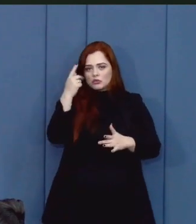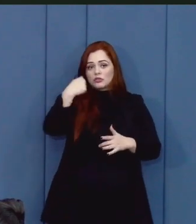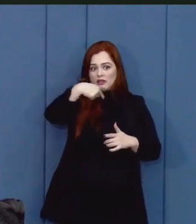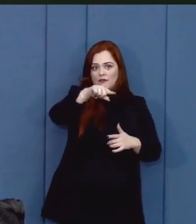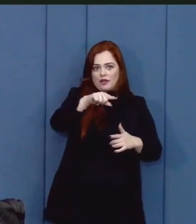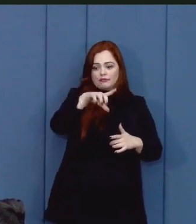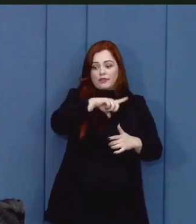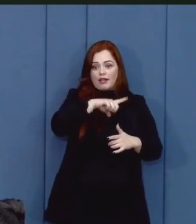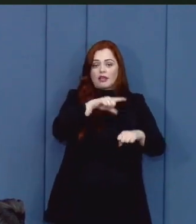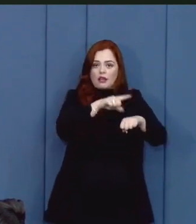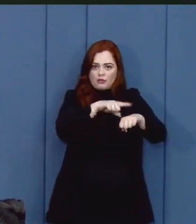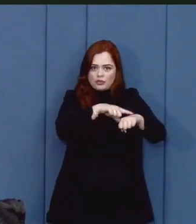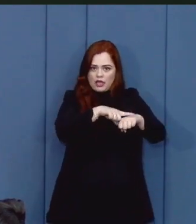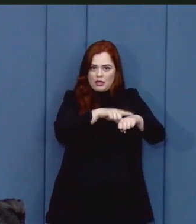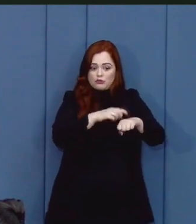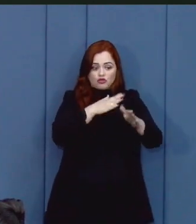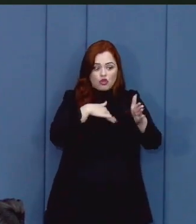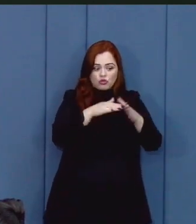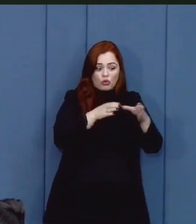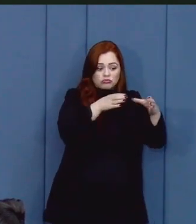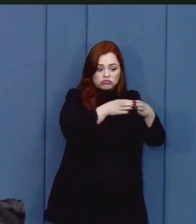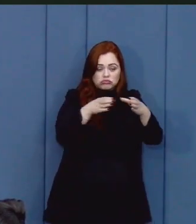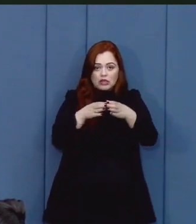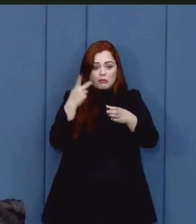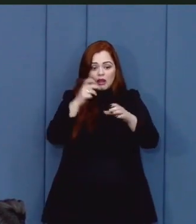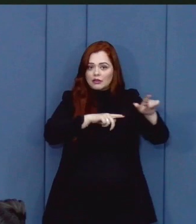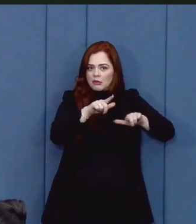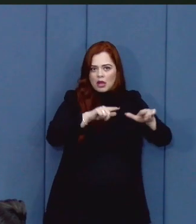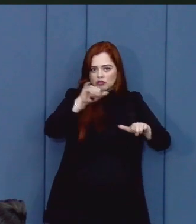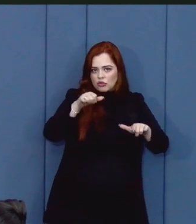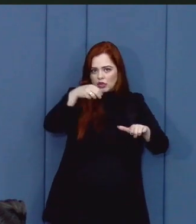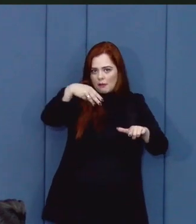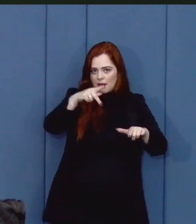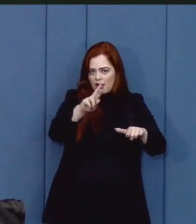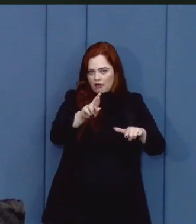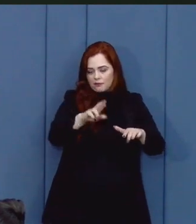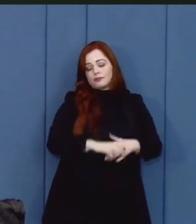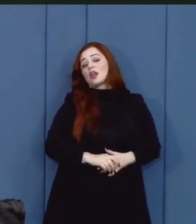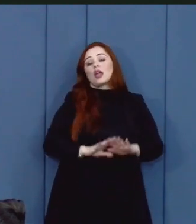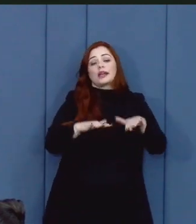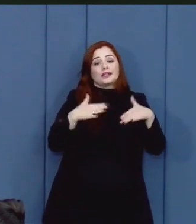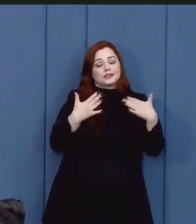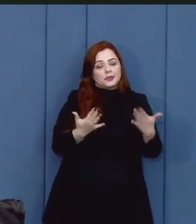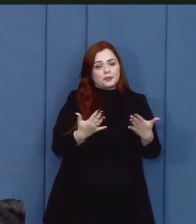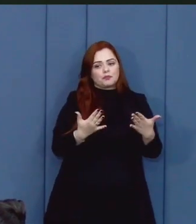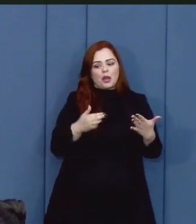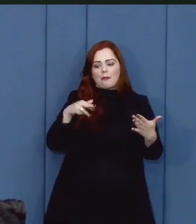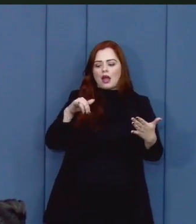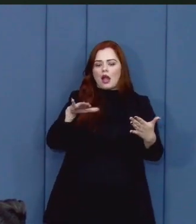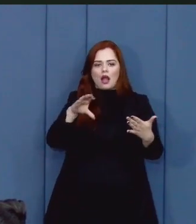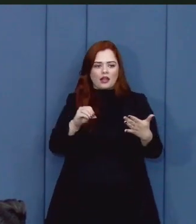lá ganham tempo das suas agências para fazer o trabalho do JMPR. Então, o Michael